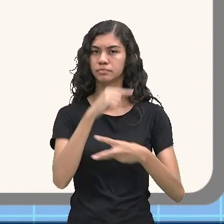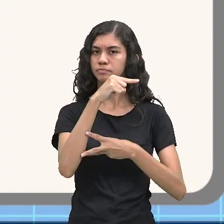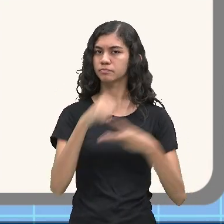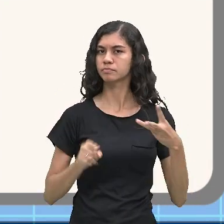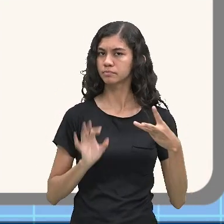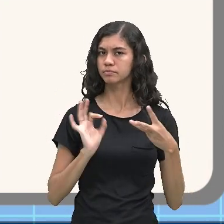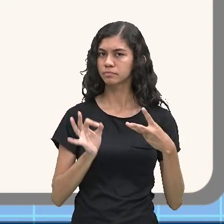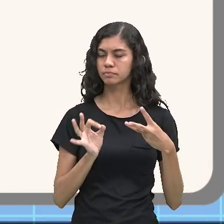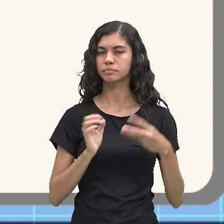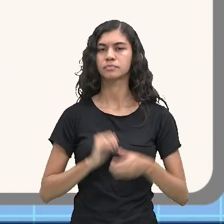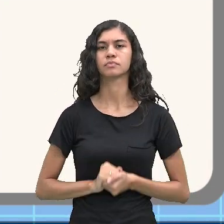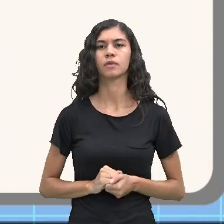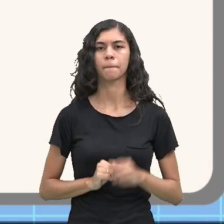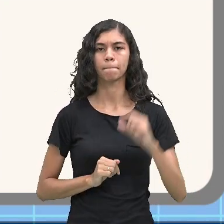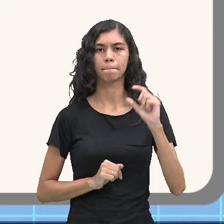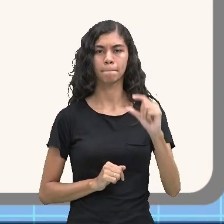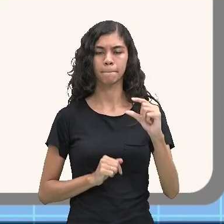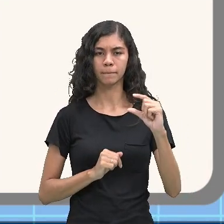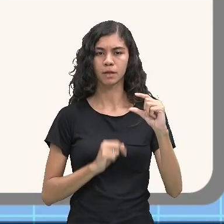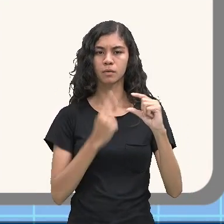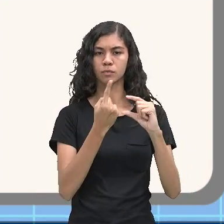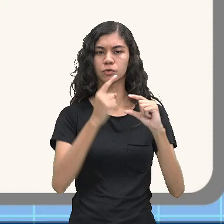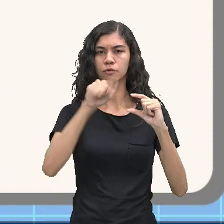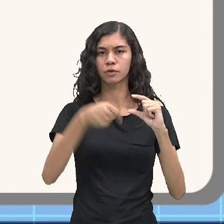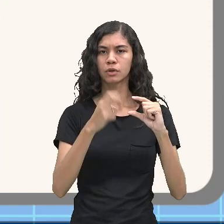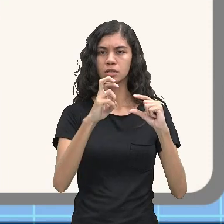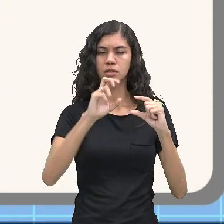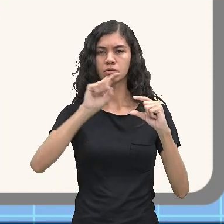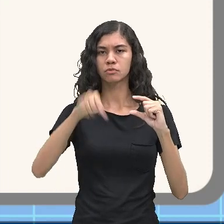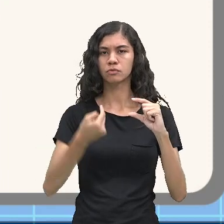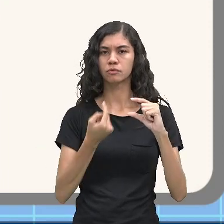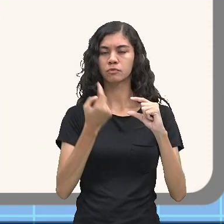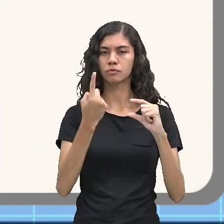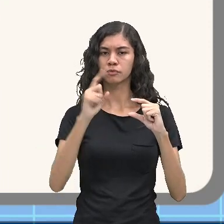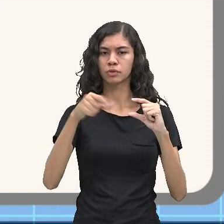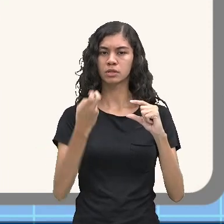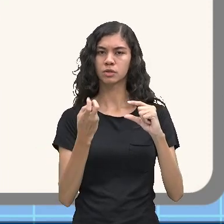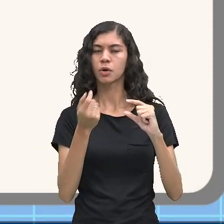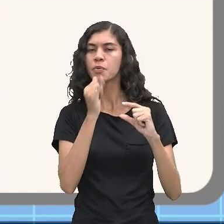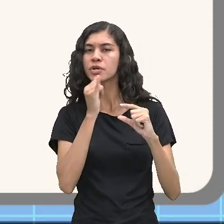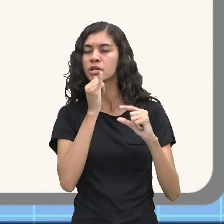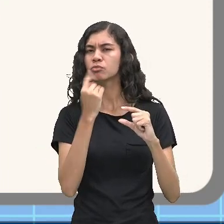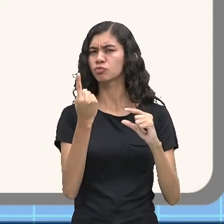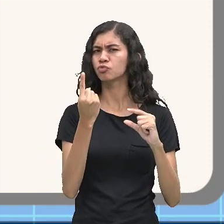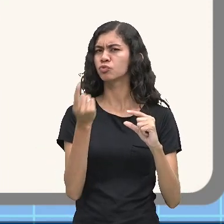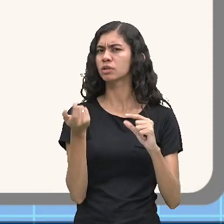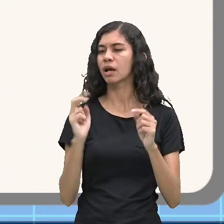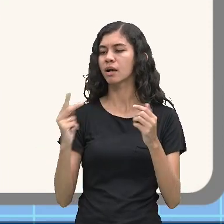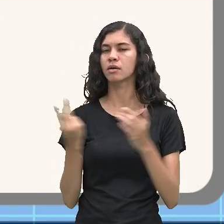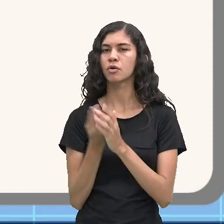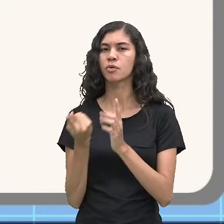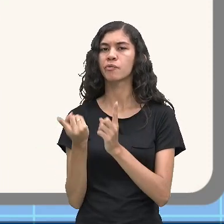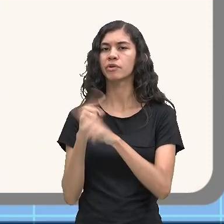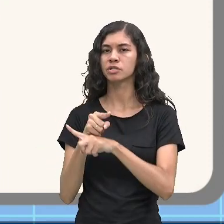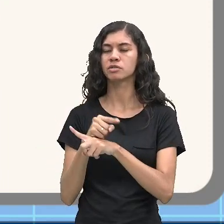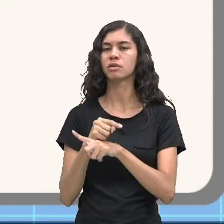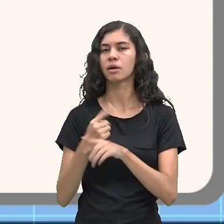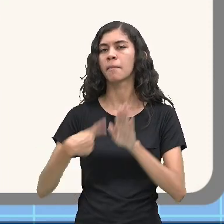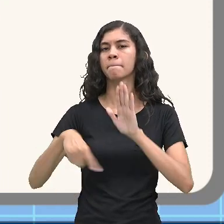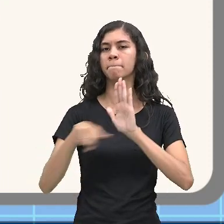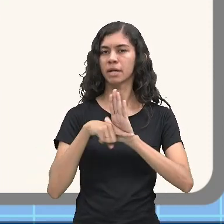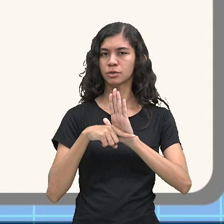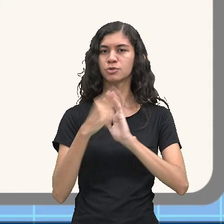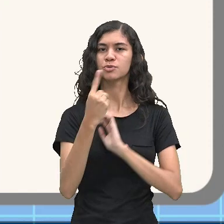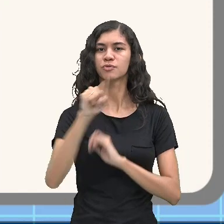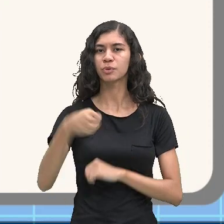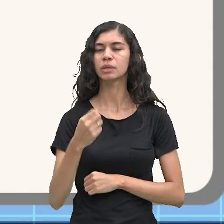é? 3 pilhas, 1,5 mais 1,5, só que um está invertido, é menos 1,5, não é? Quando eu somar tudo,